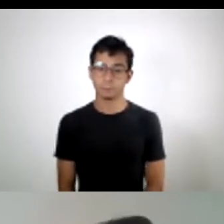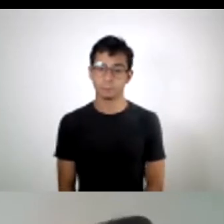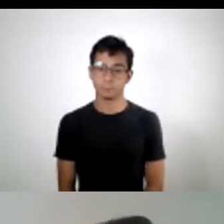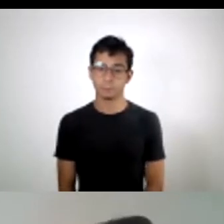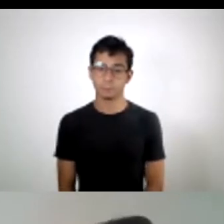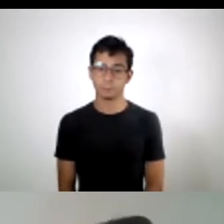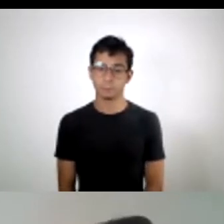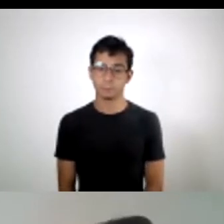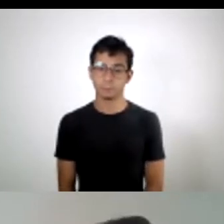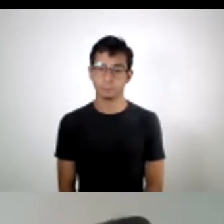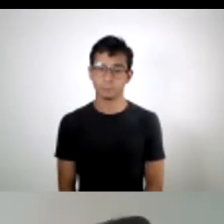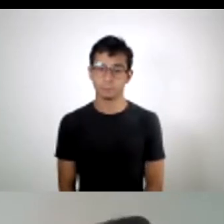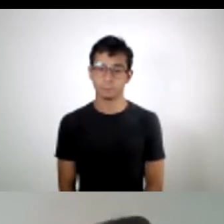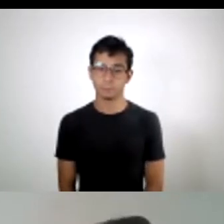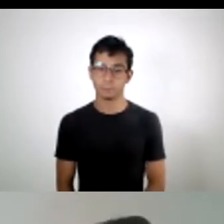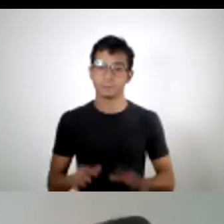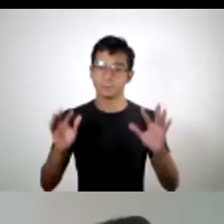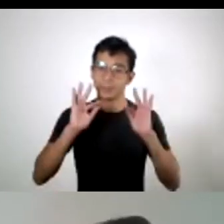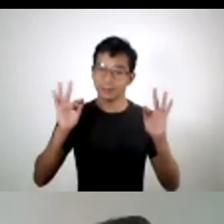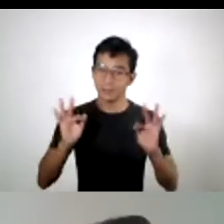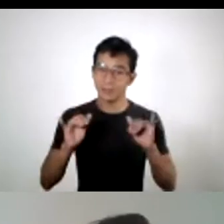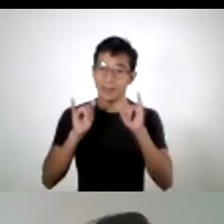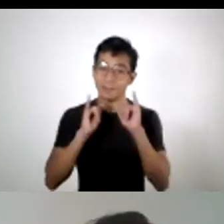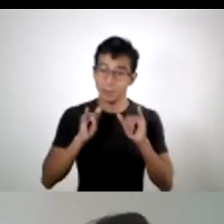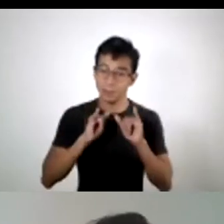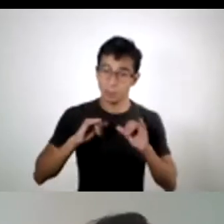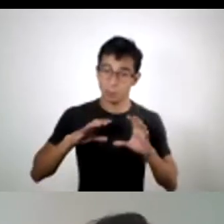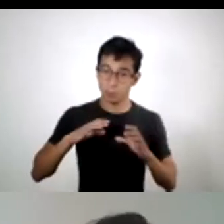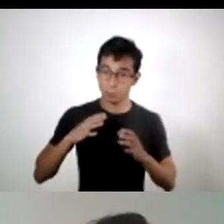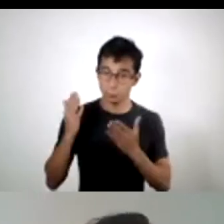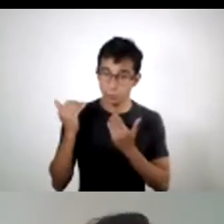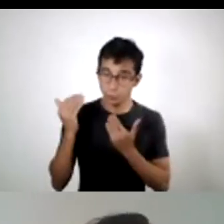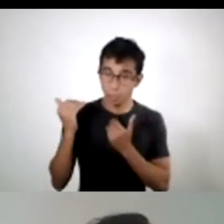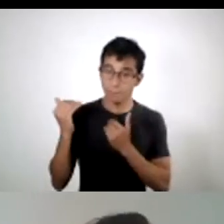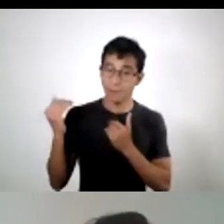A gente fica feliz de dizer que os jovens estão voltando.